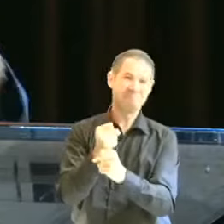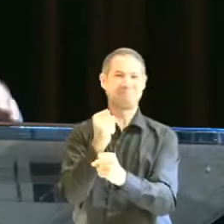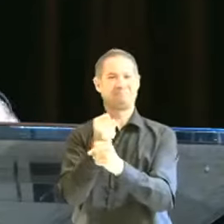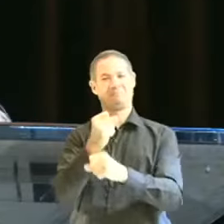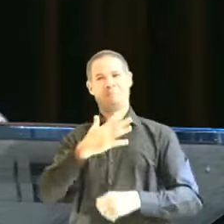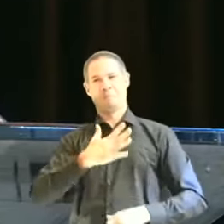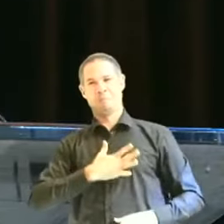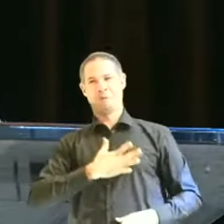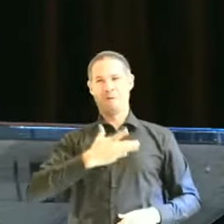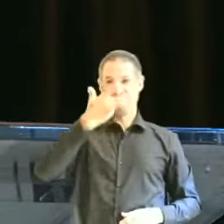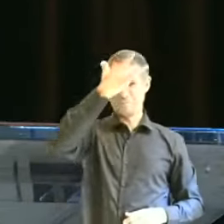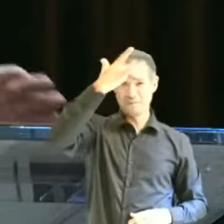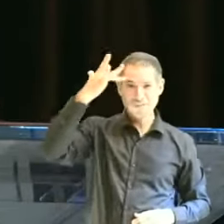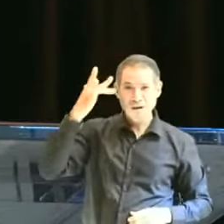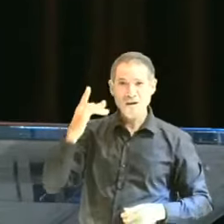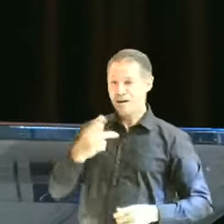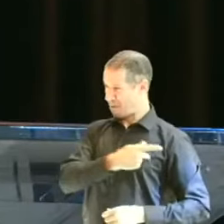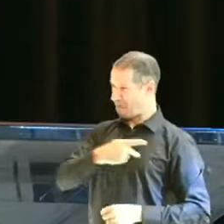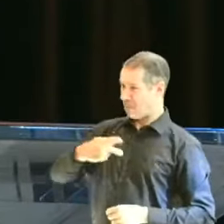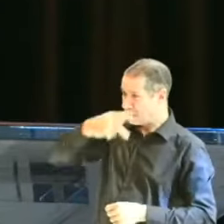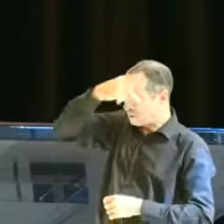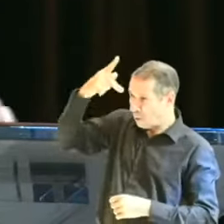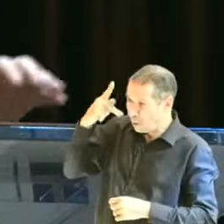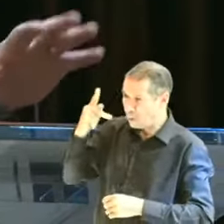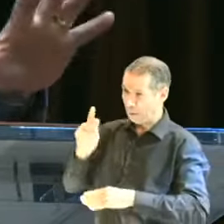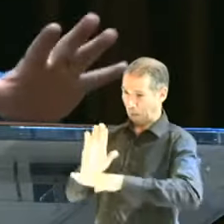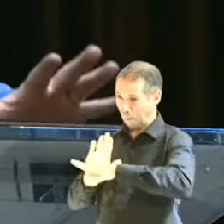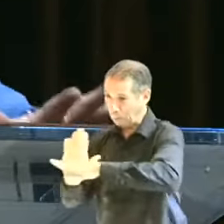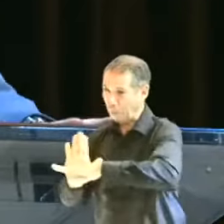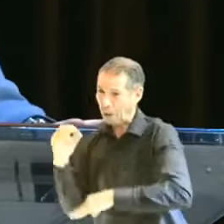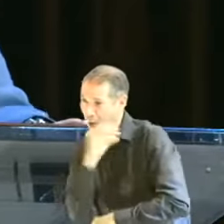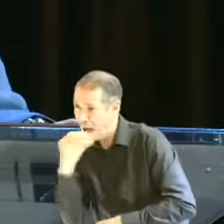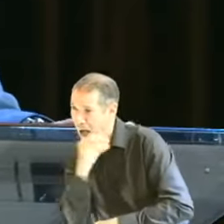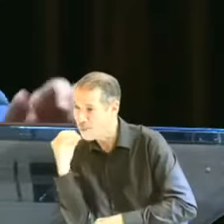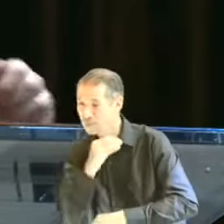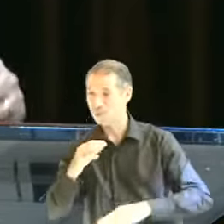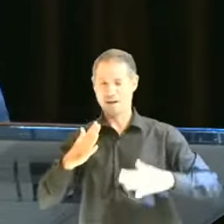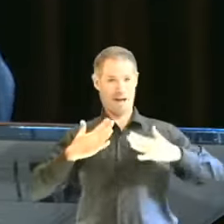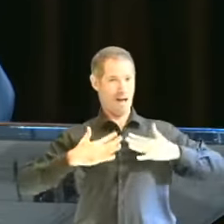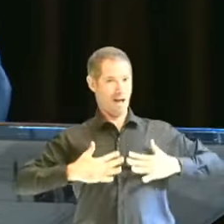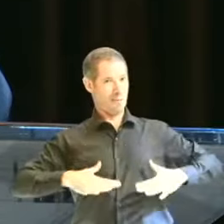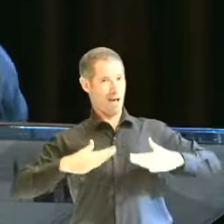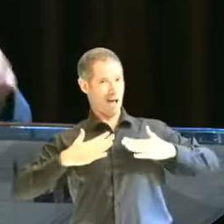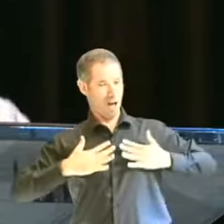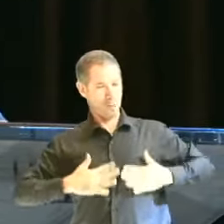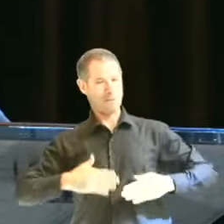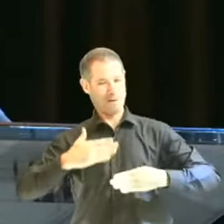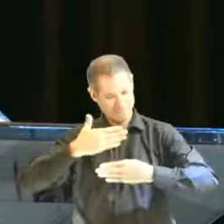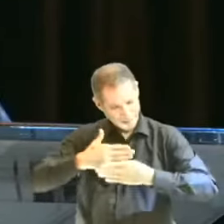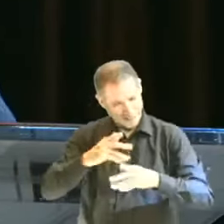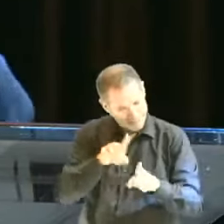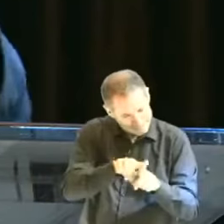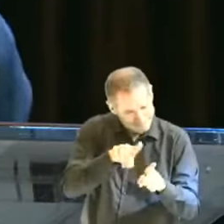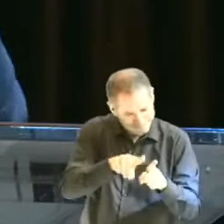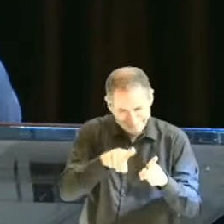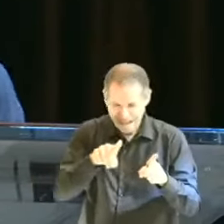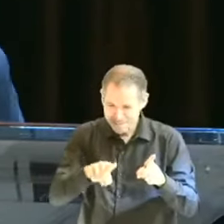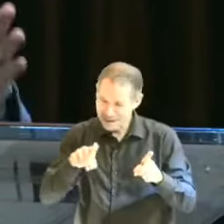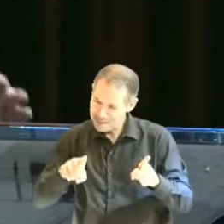meu pessoal aqui fala assim: pastor, tira o pé do acelerador, senão não vai dar, né? Mas a gente vai indo, e Deus